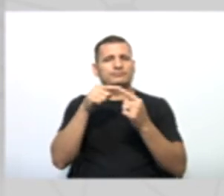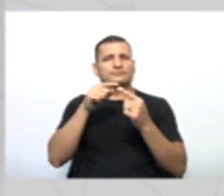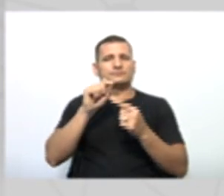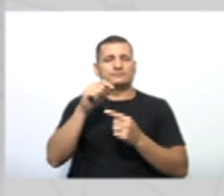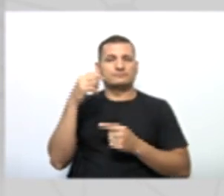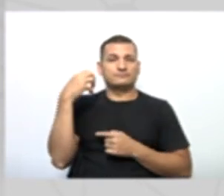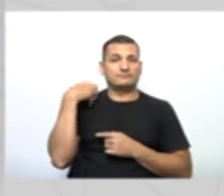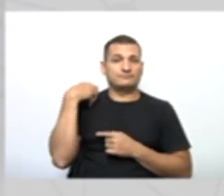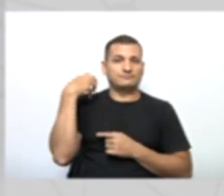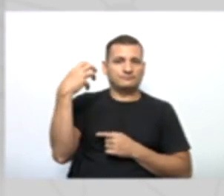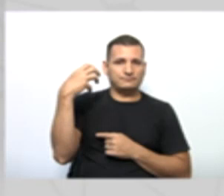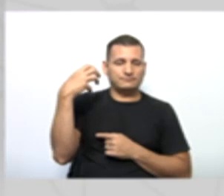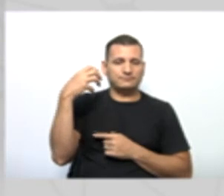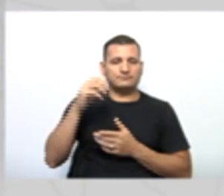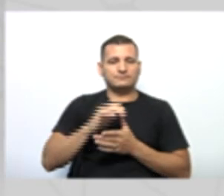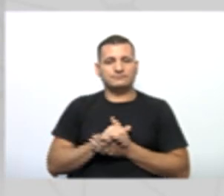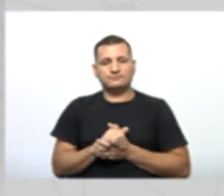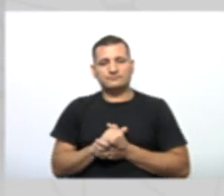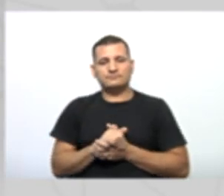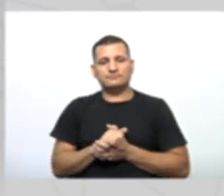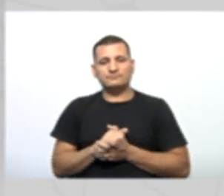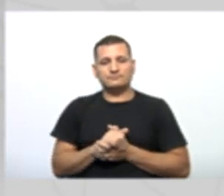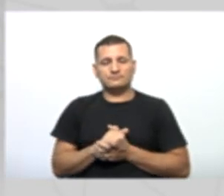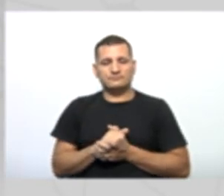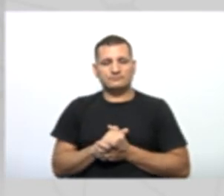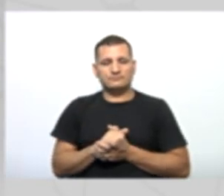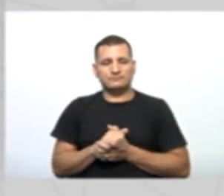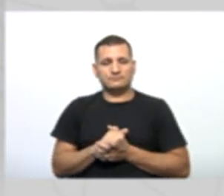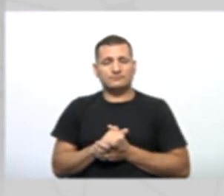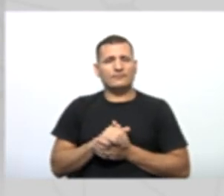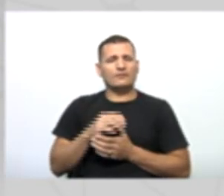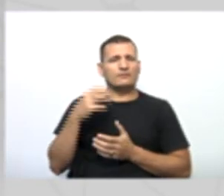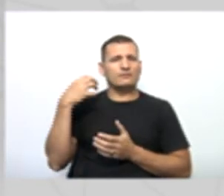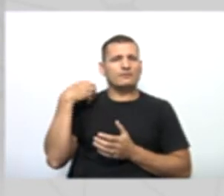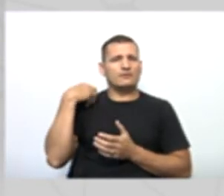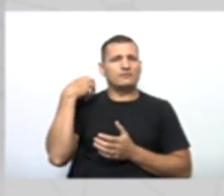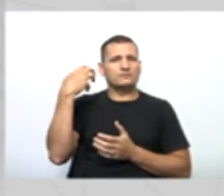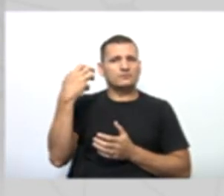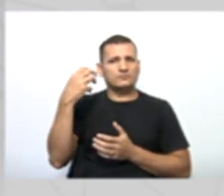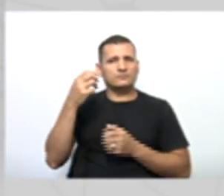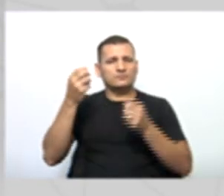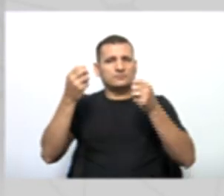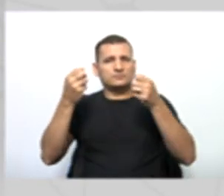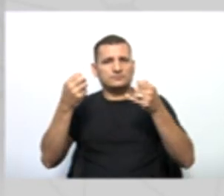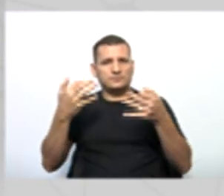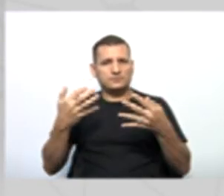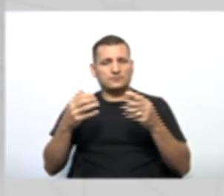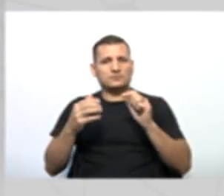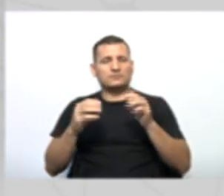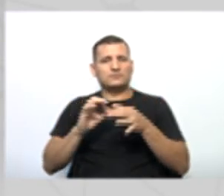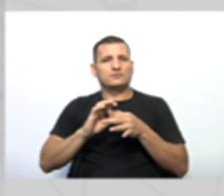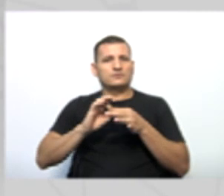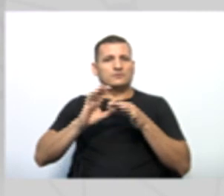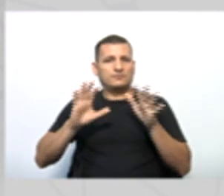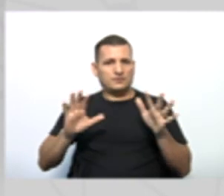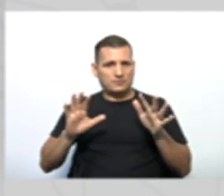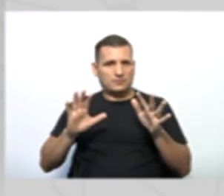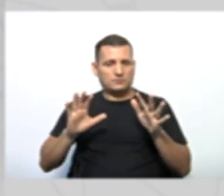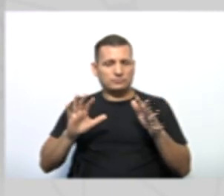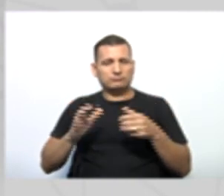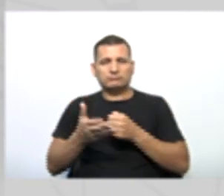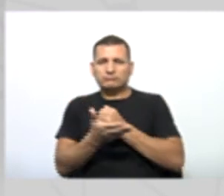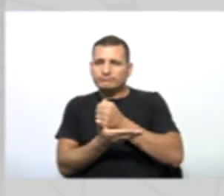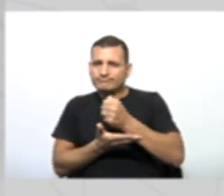do Aristóteles. Em que sentido? É o Aristóteles quem vai introduzir essa ideia da liberdade como